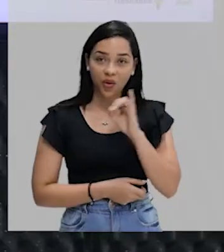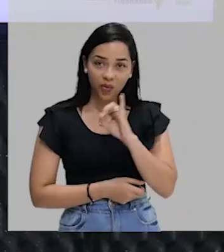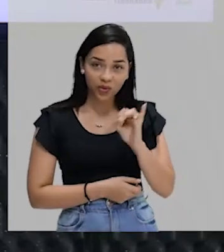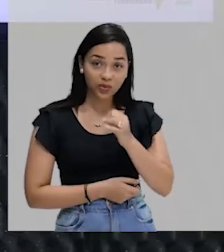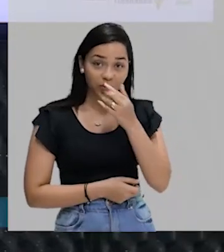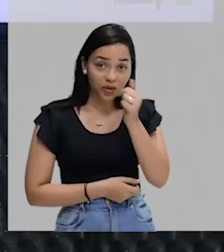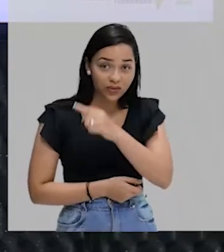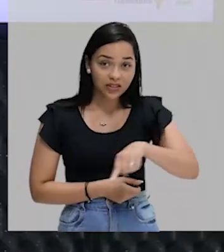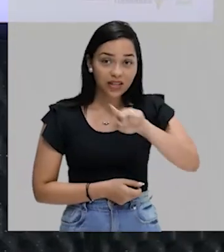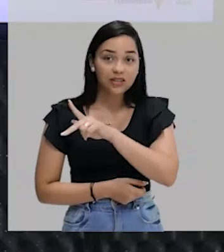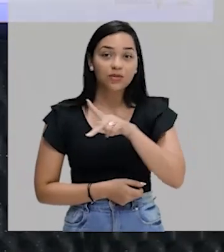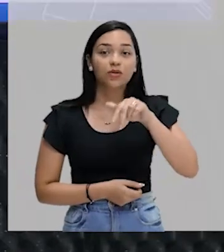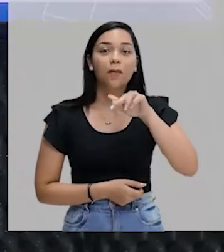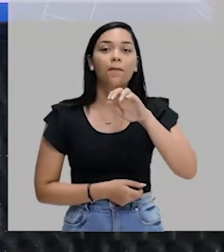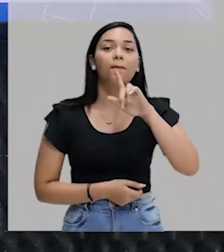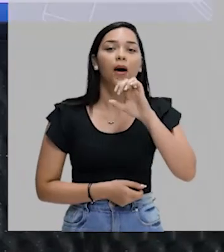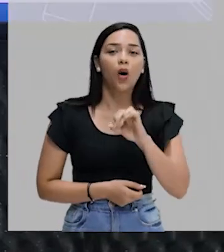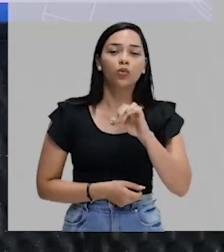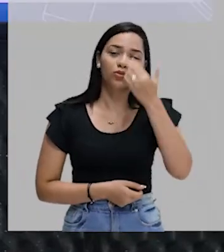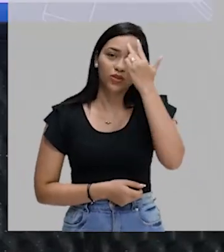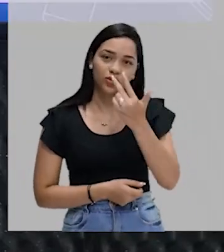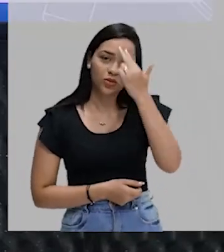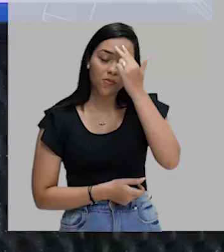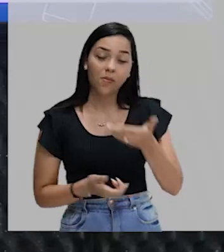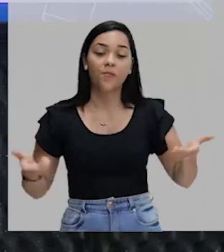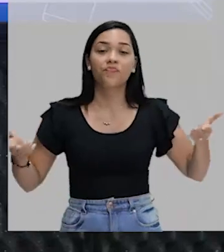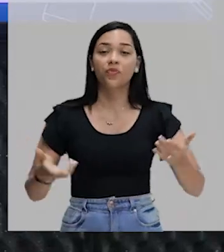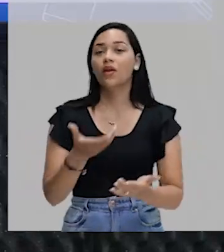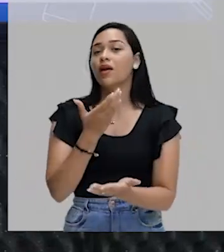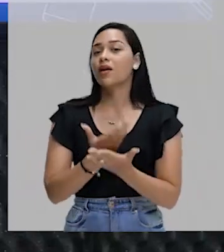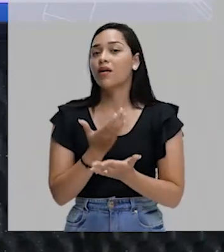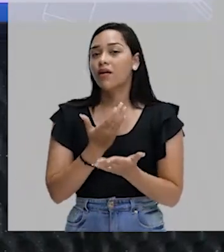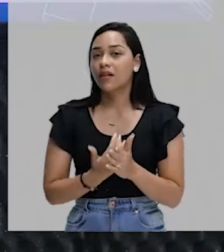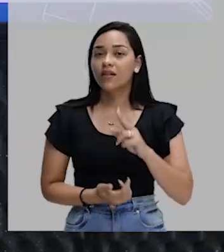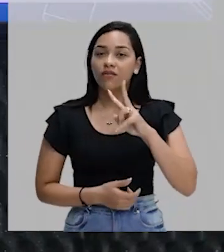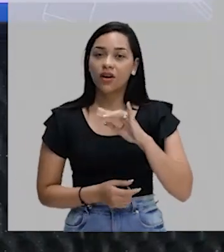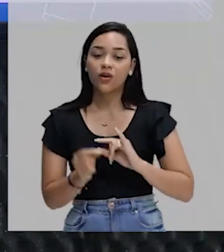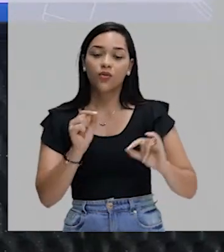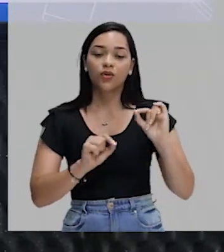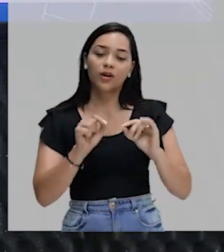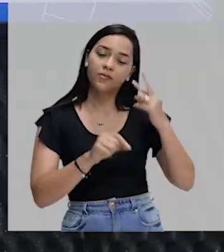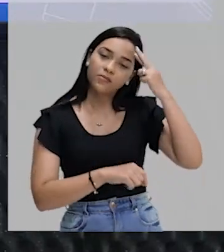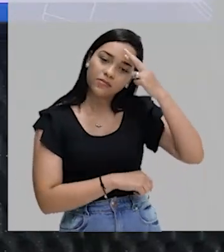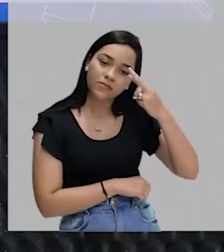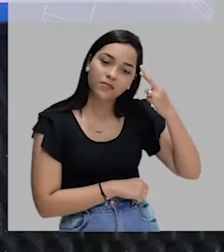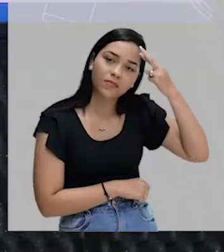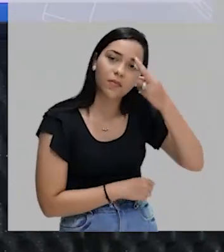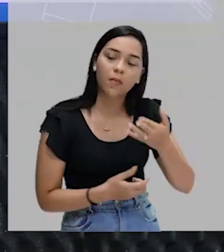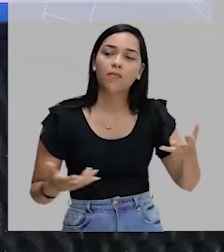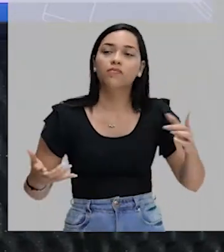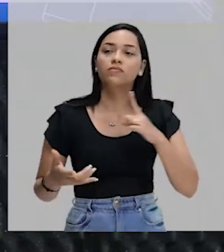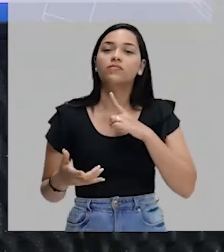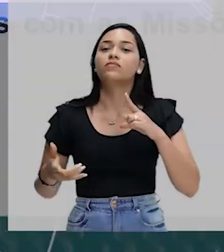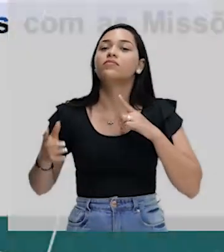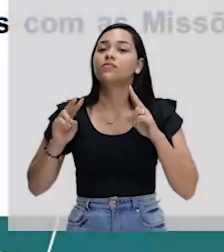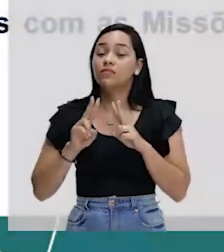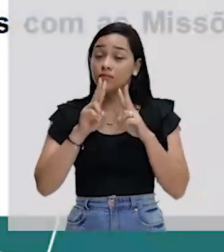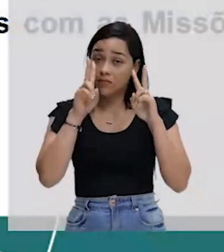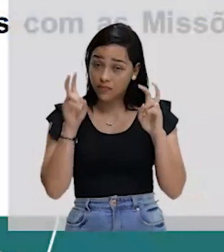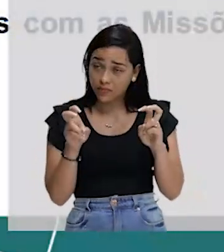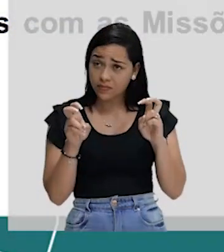aí, pessoal, tudo bem? Professor Paulo Gereba de História. Nossa aula de hoje, iremos refletir sobre uma